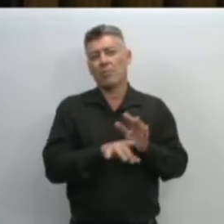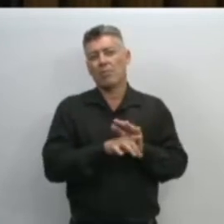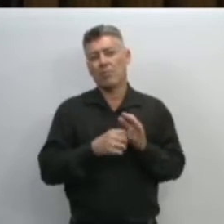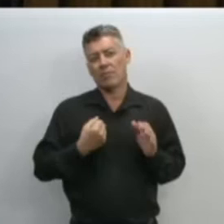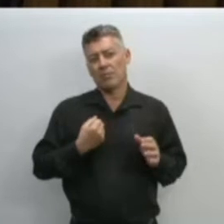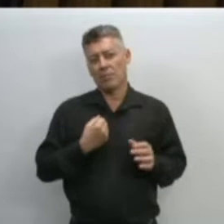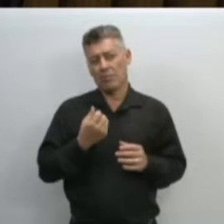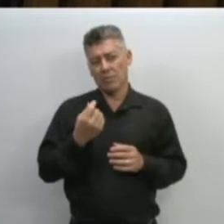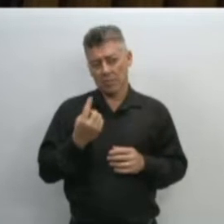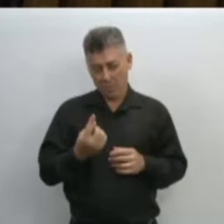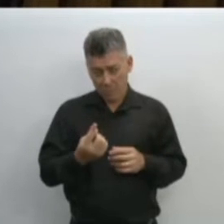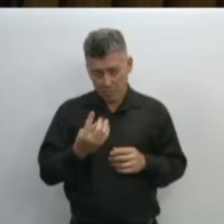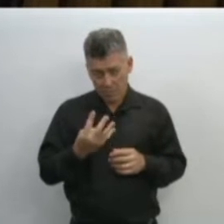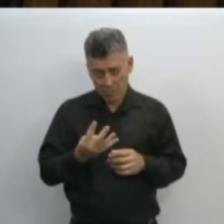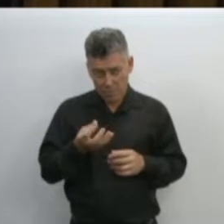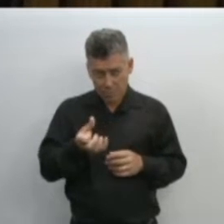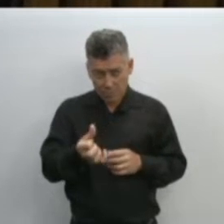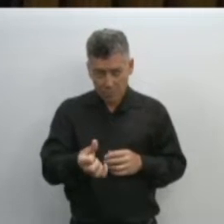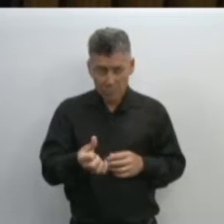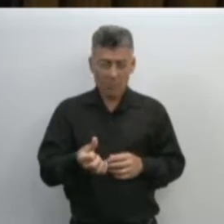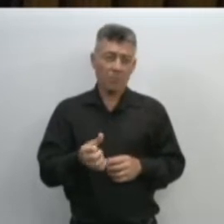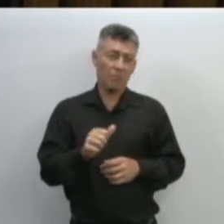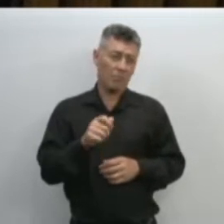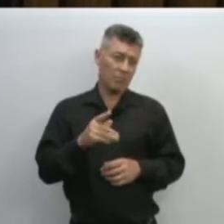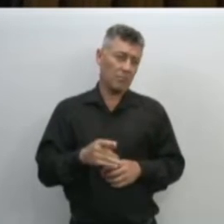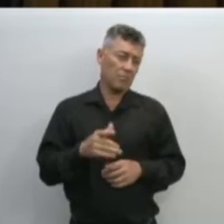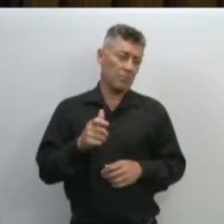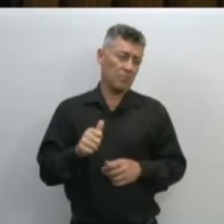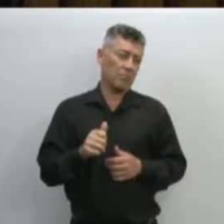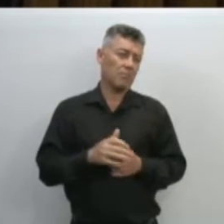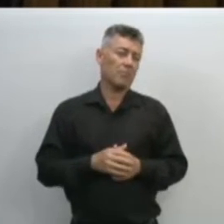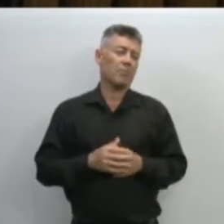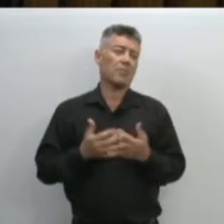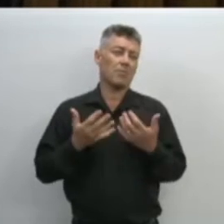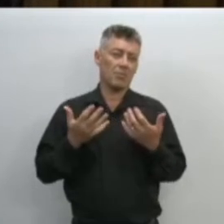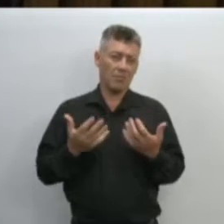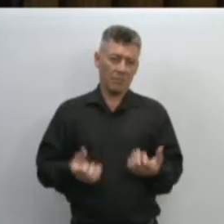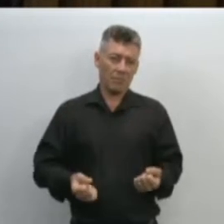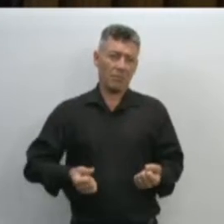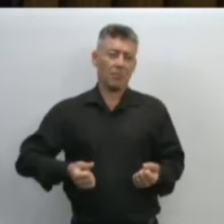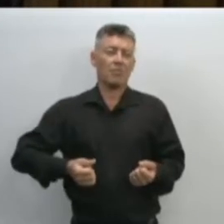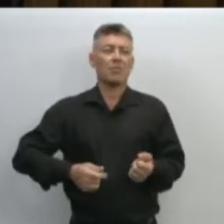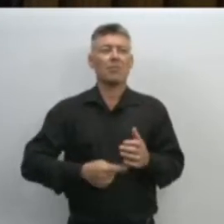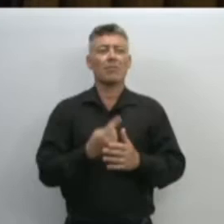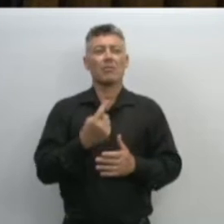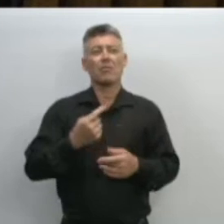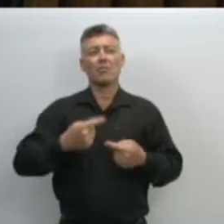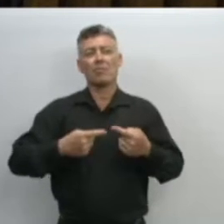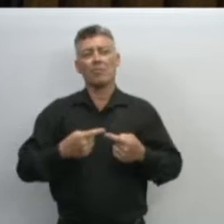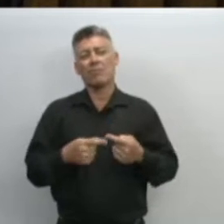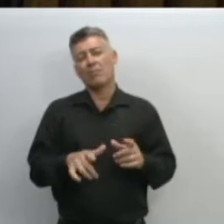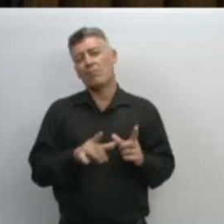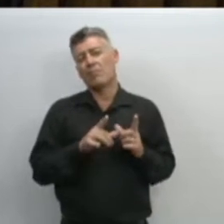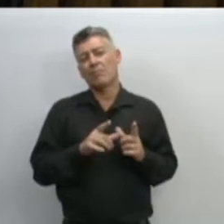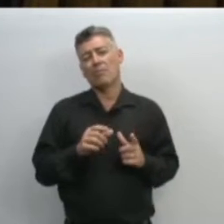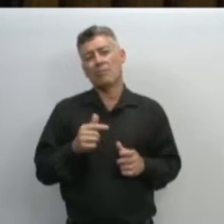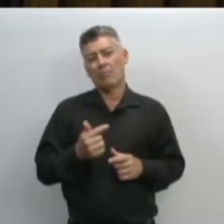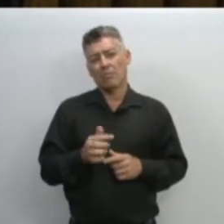número 146-2021, de autoria da vereadora Ana Paula, foi aprovado por unanimidade em primeira discussão. Projeto de lei